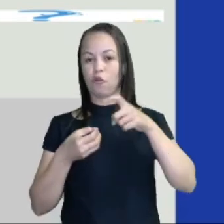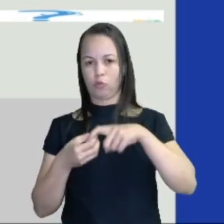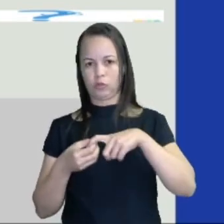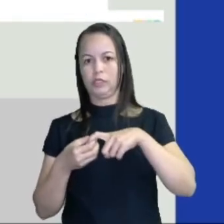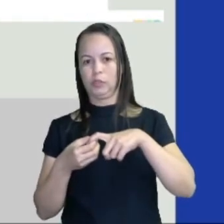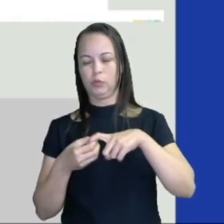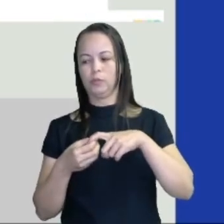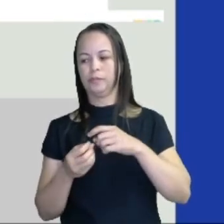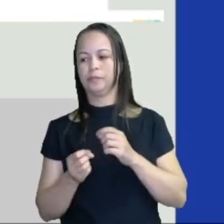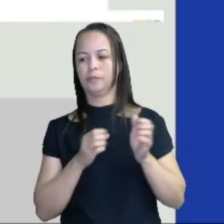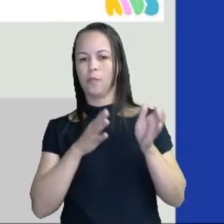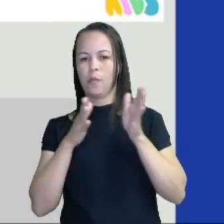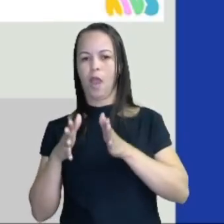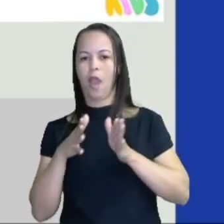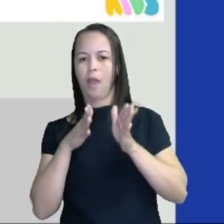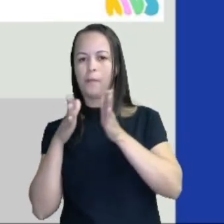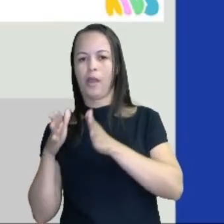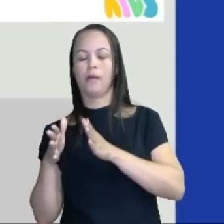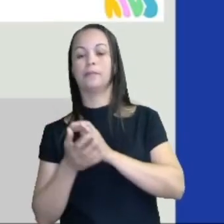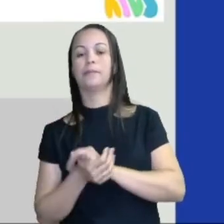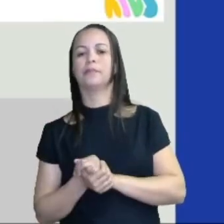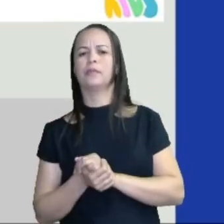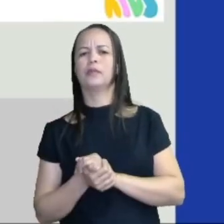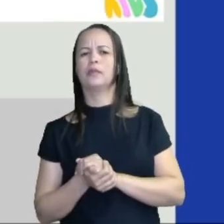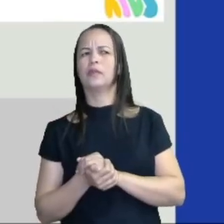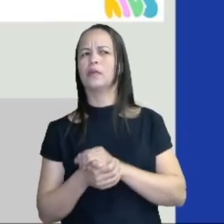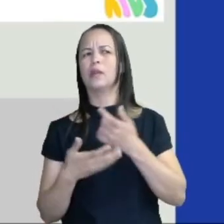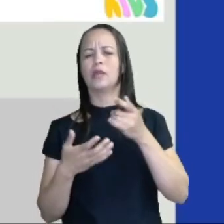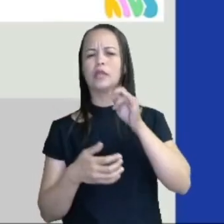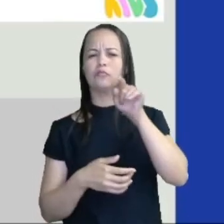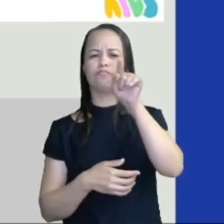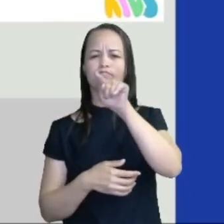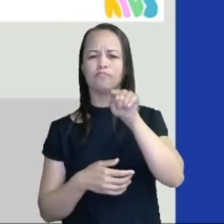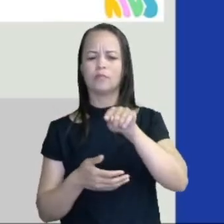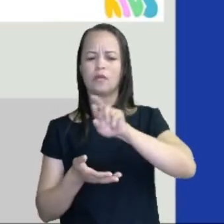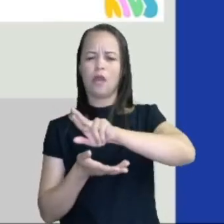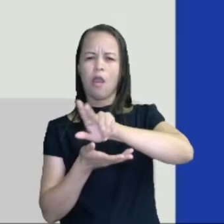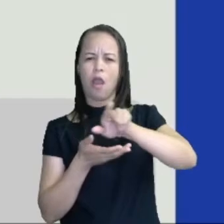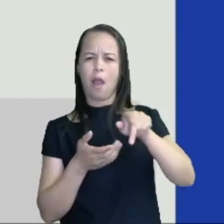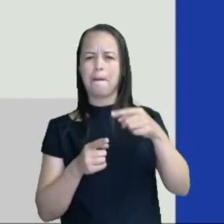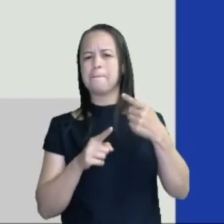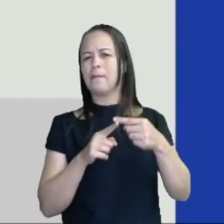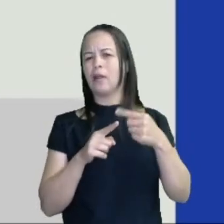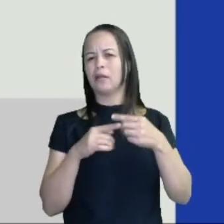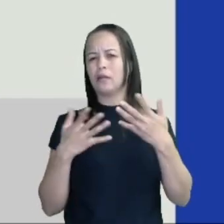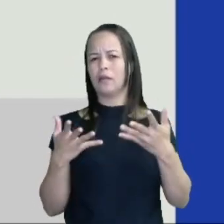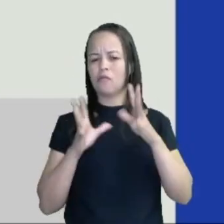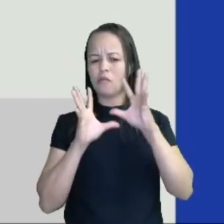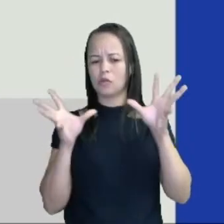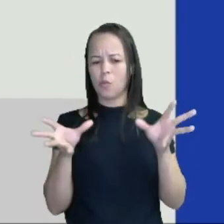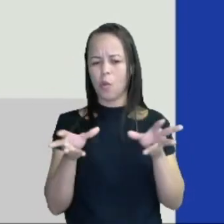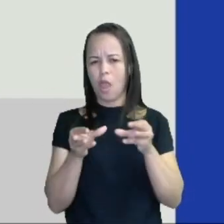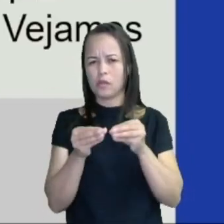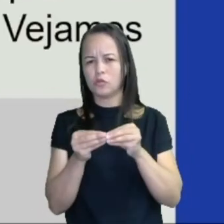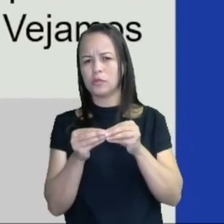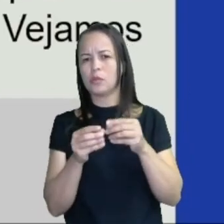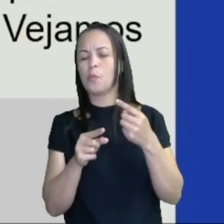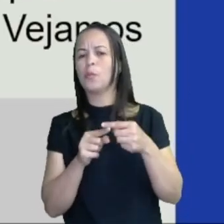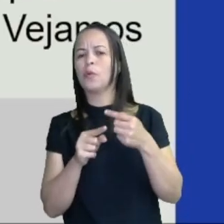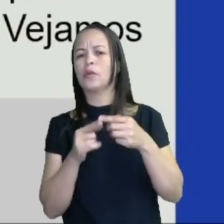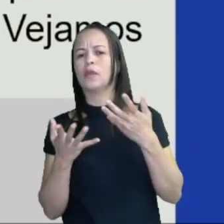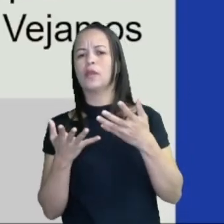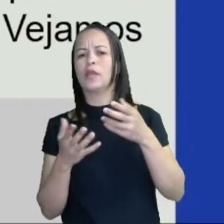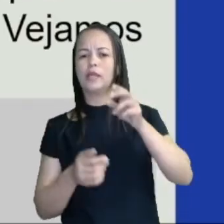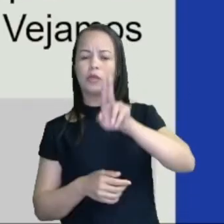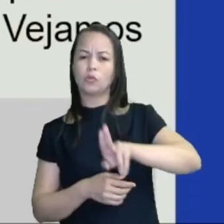aqui, para que esses sinais de pontuação, né? Vamos fazer aquele resumão. Para que eles